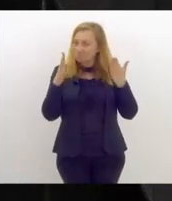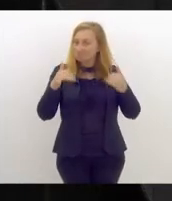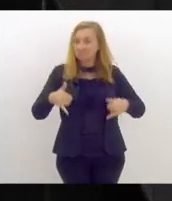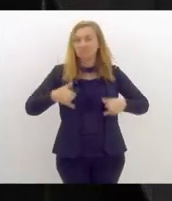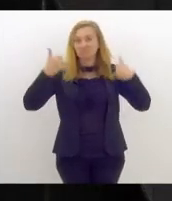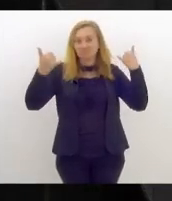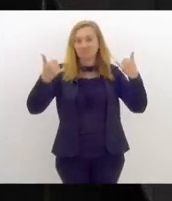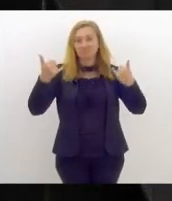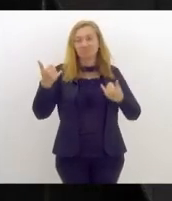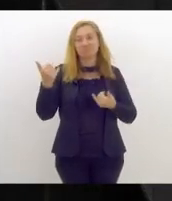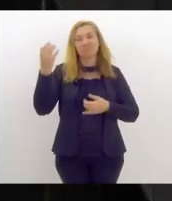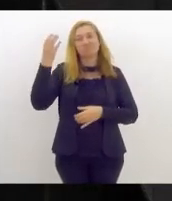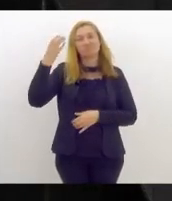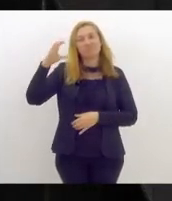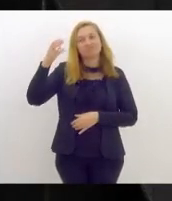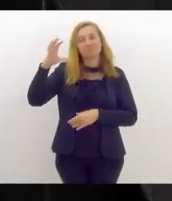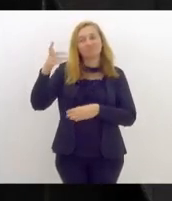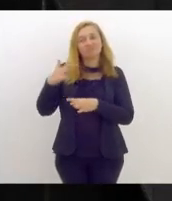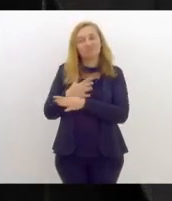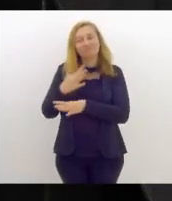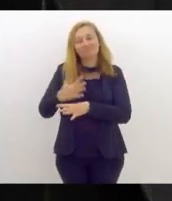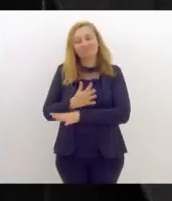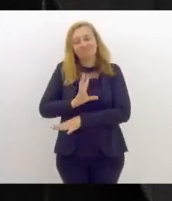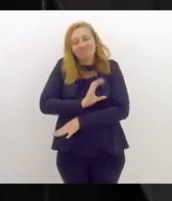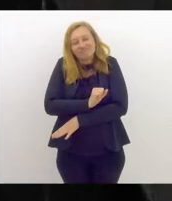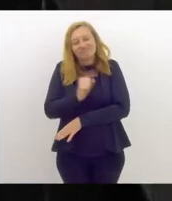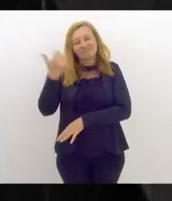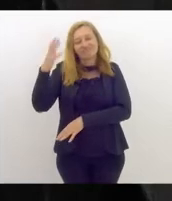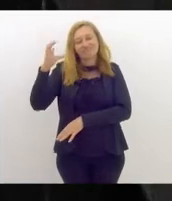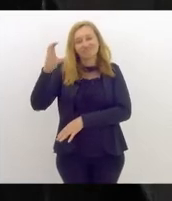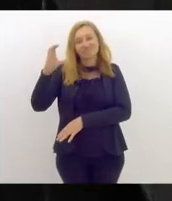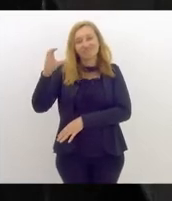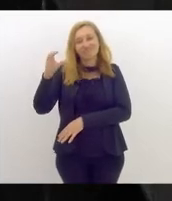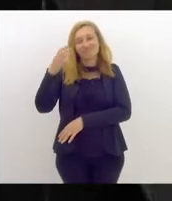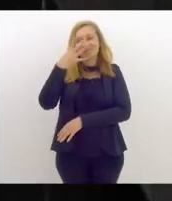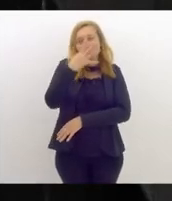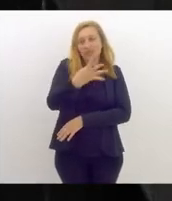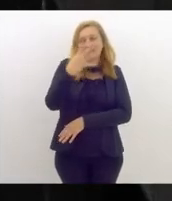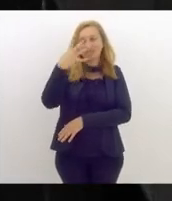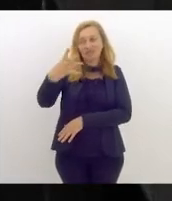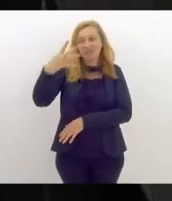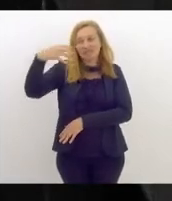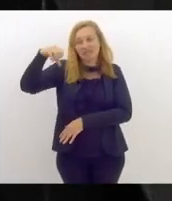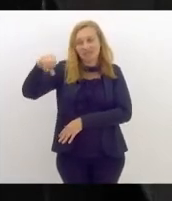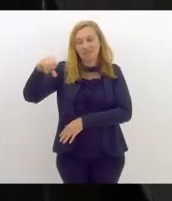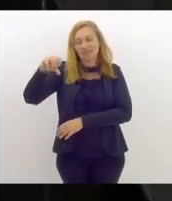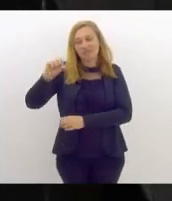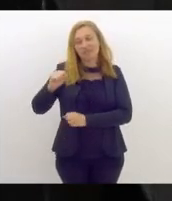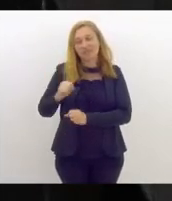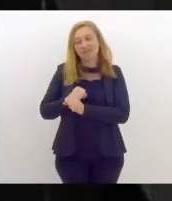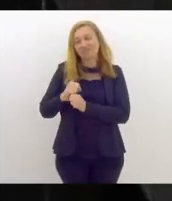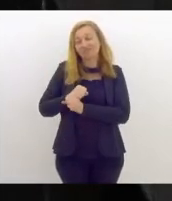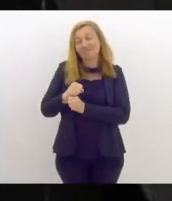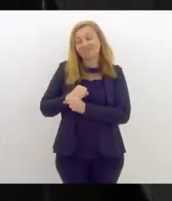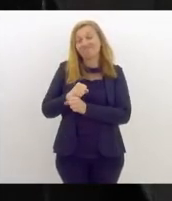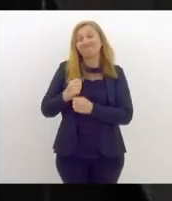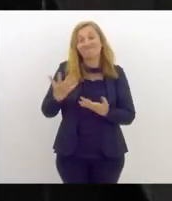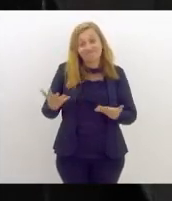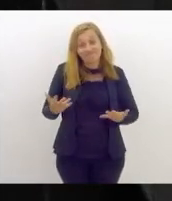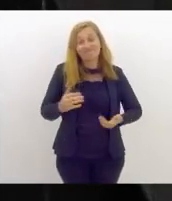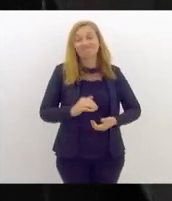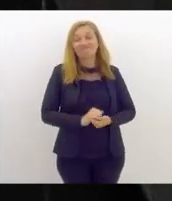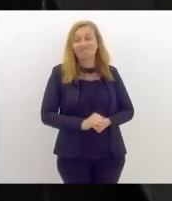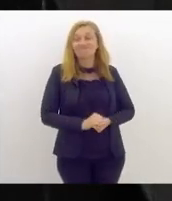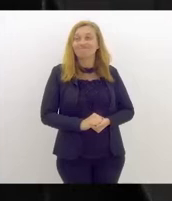da cidade de Niterói minha querida Niterói 449 anos gloriosos em Niterói